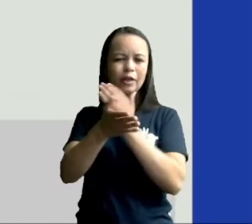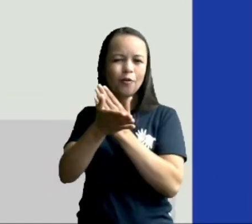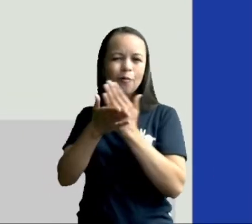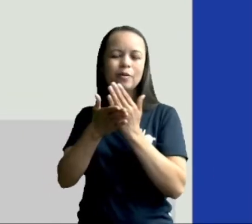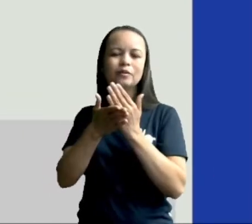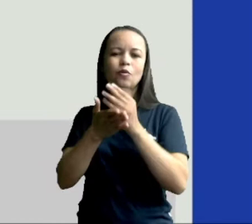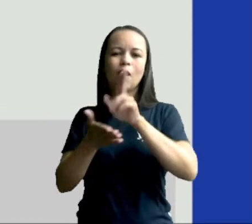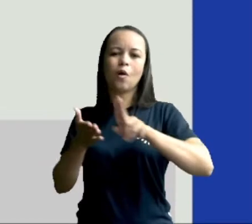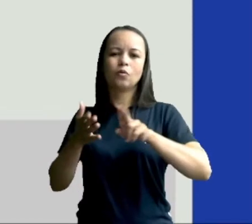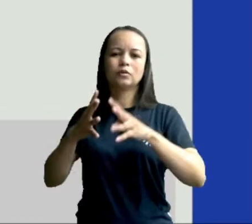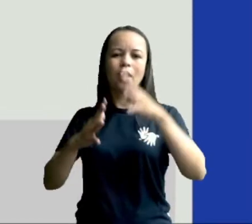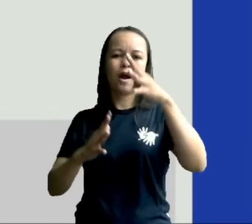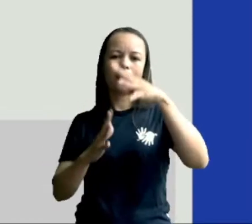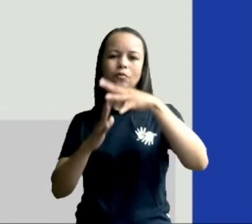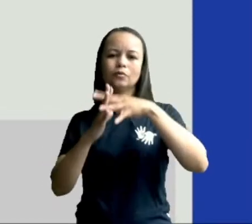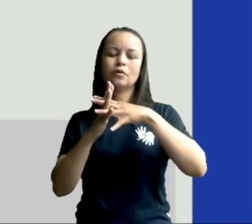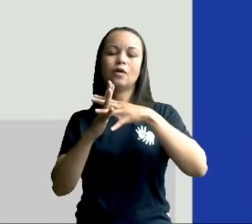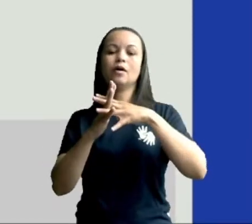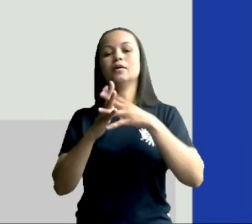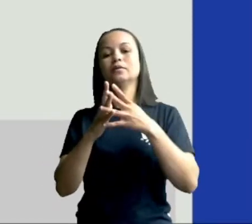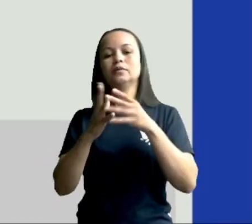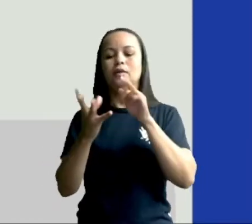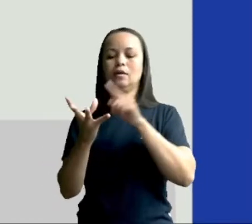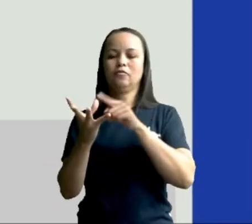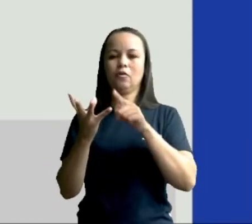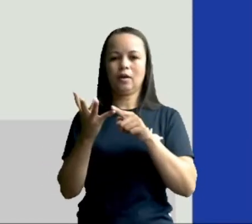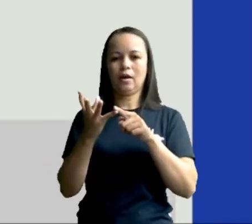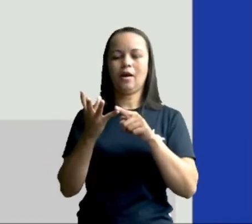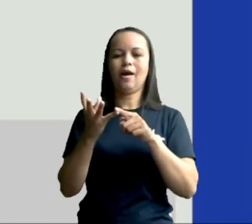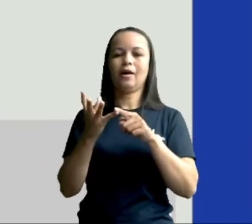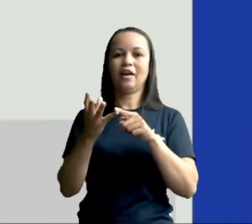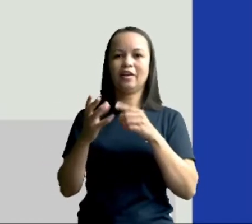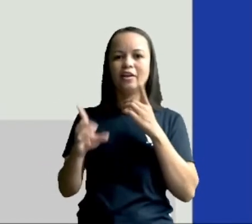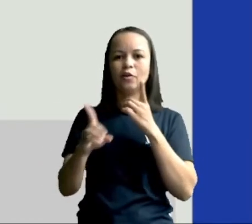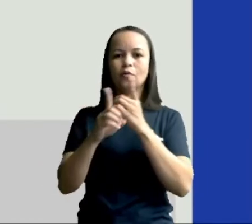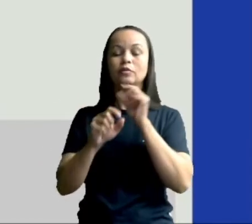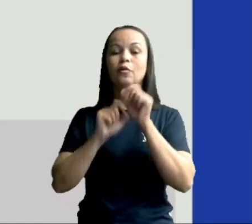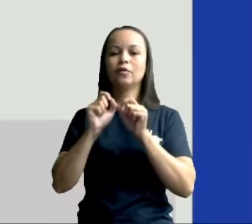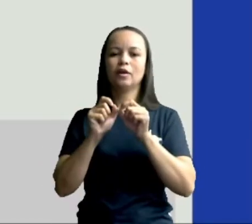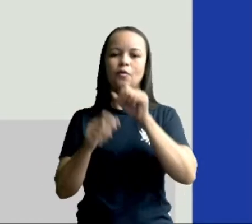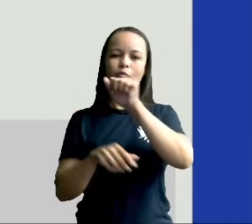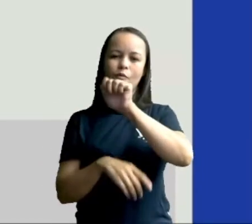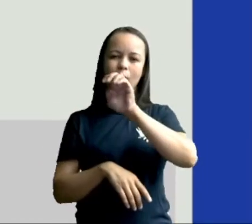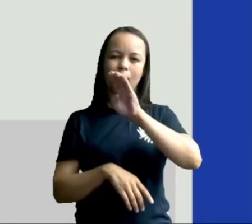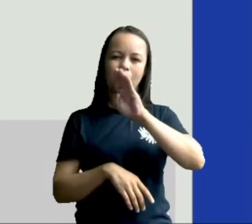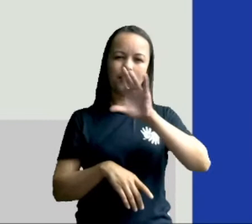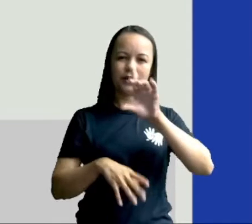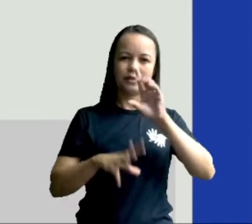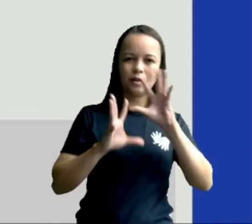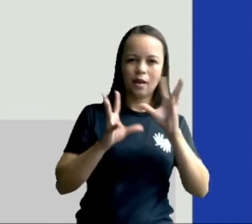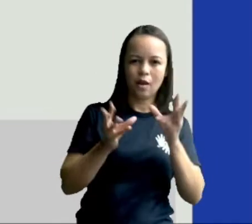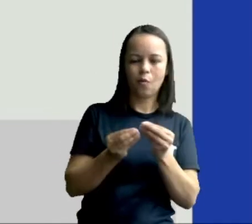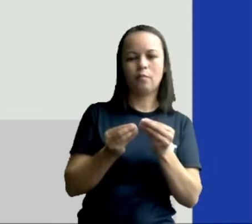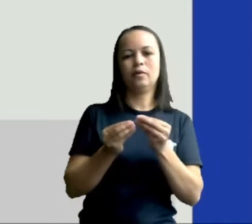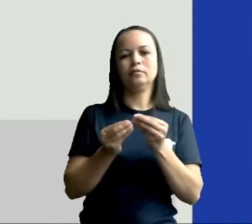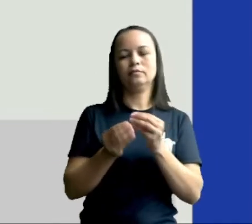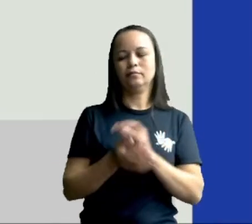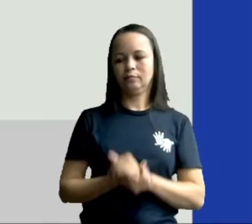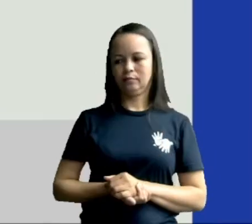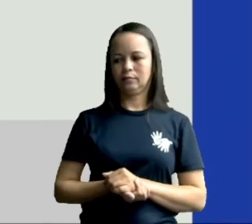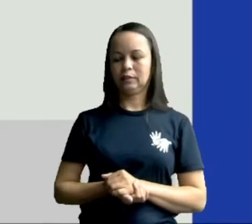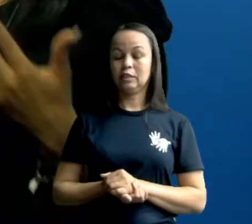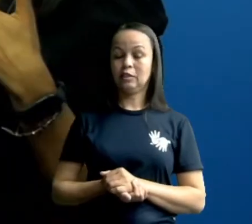e chegam a um alfabeto completo. Olha aí. O aparecimento do papel,